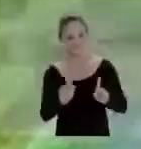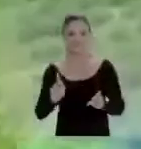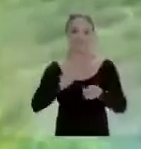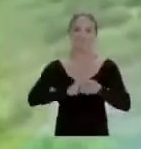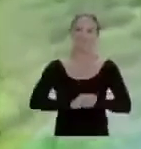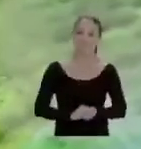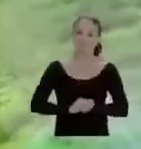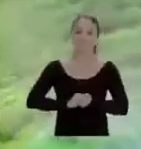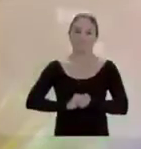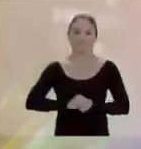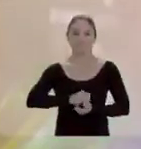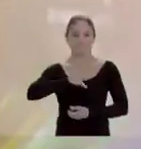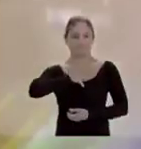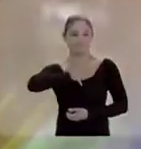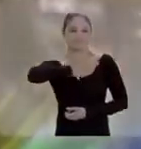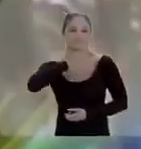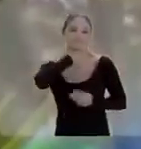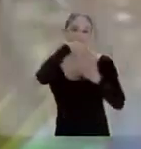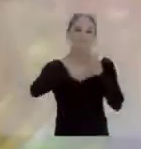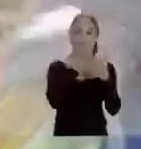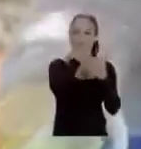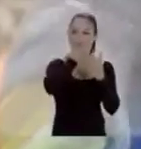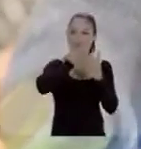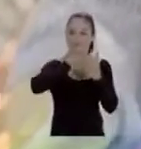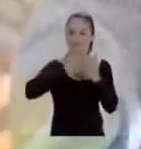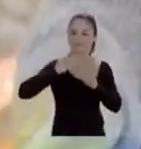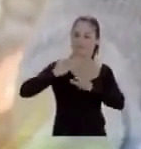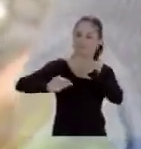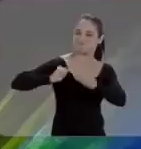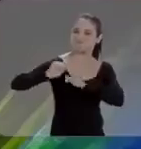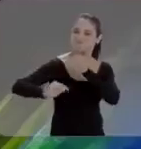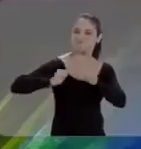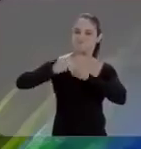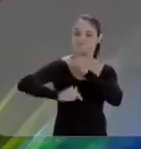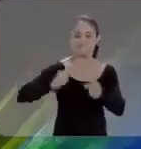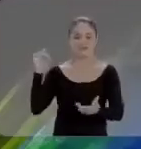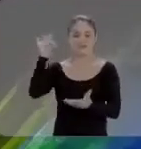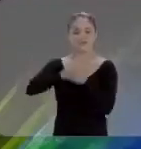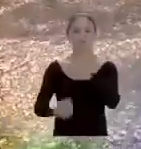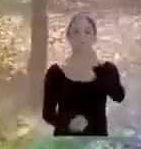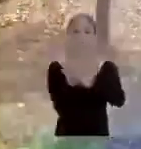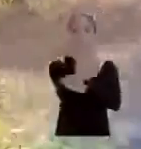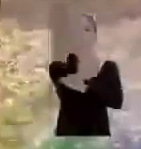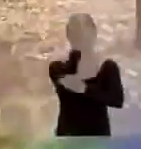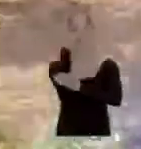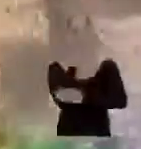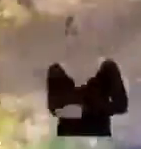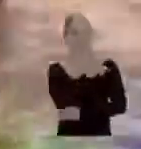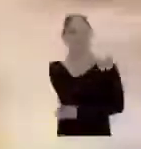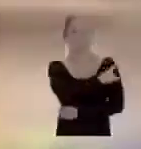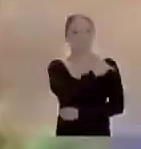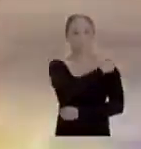paz, aventura de dois bandeirantes, a semente da pátria